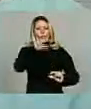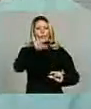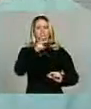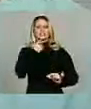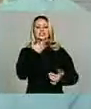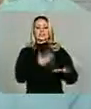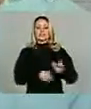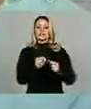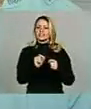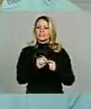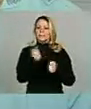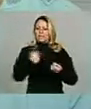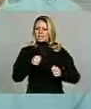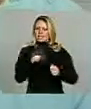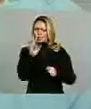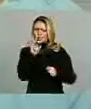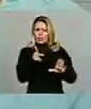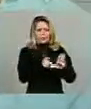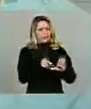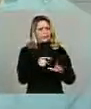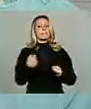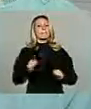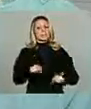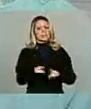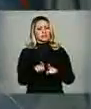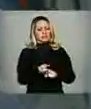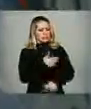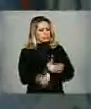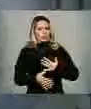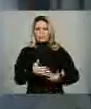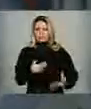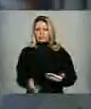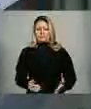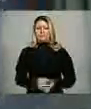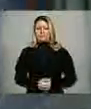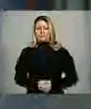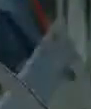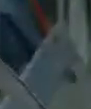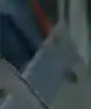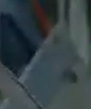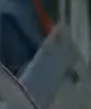não necessariamente precisa ser feito no pé, pode ser feito com sangue periférico.